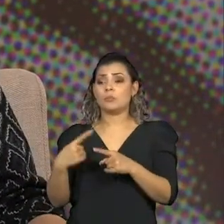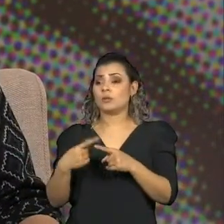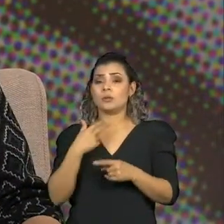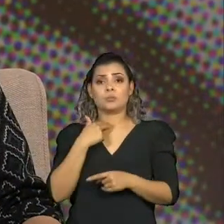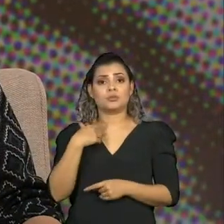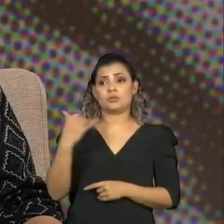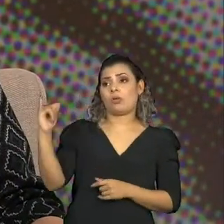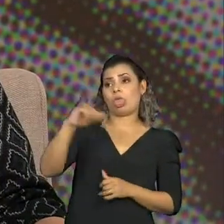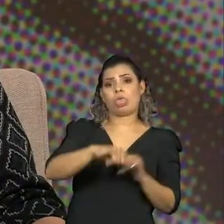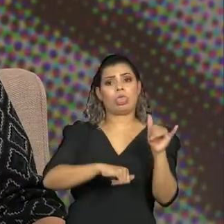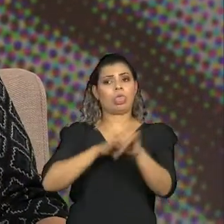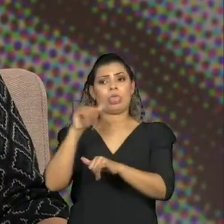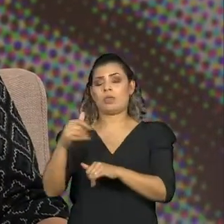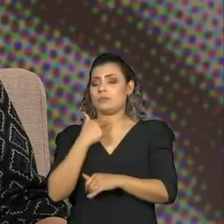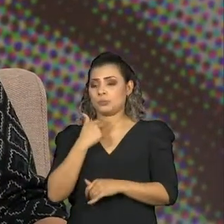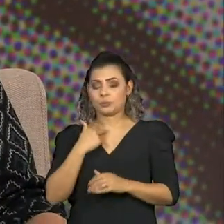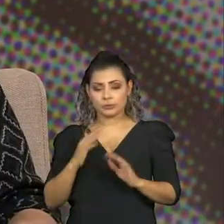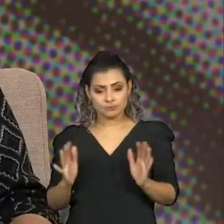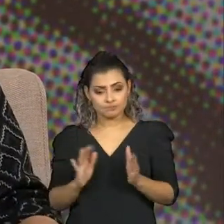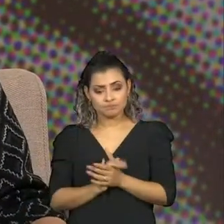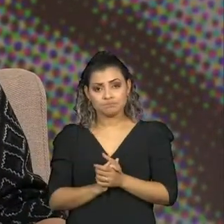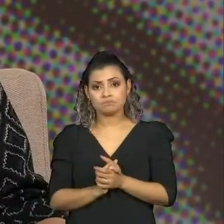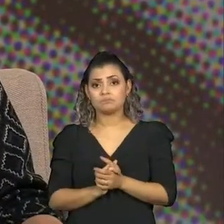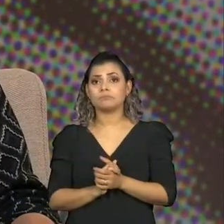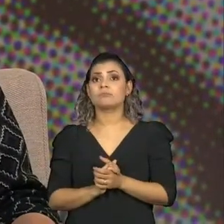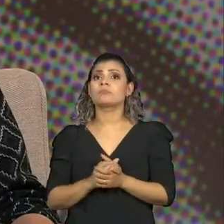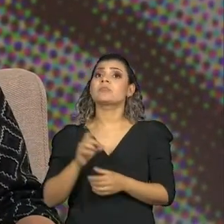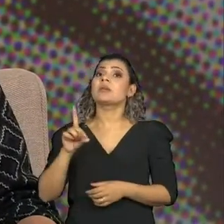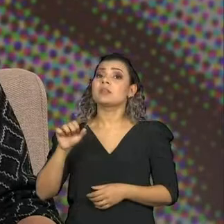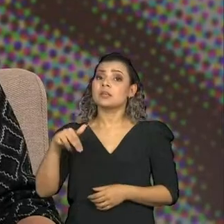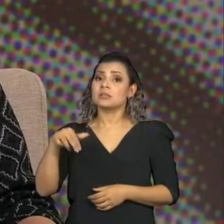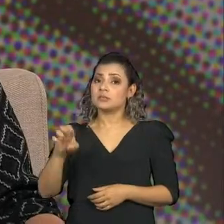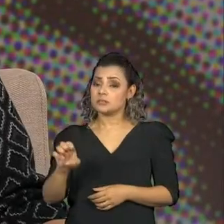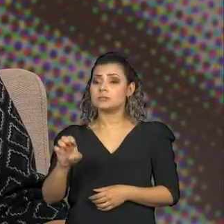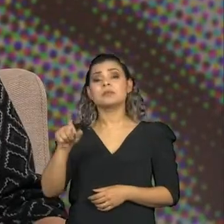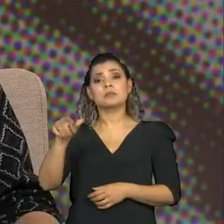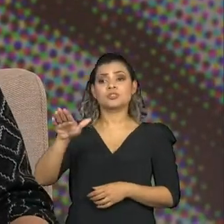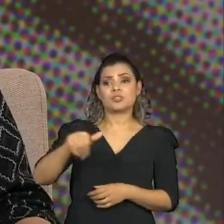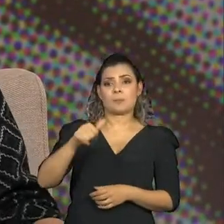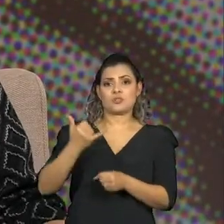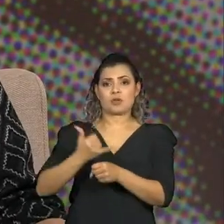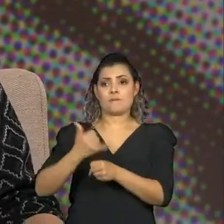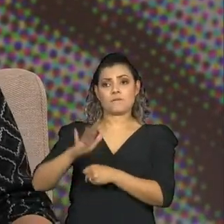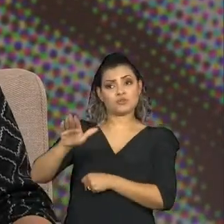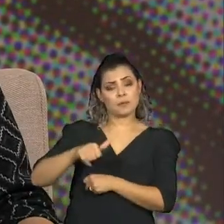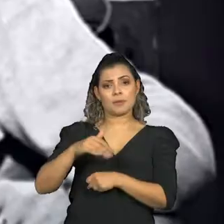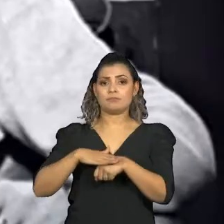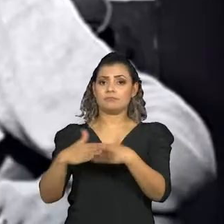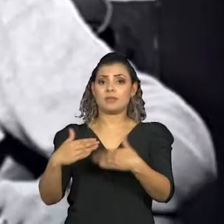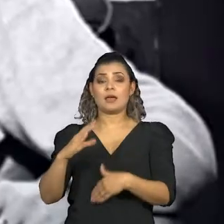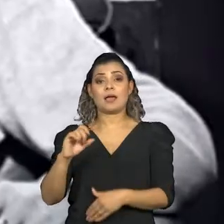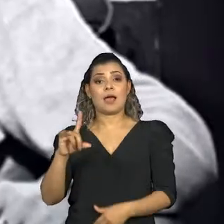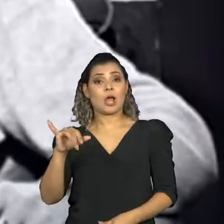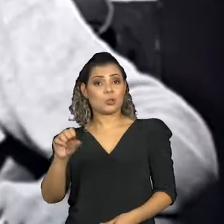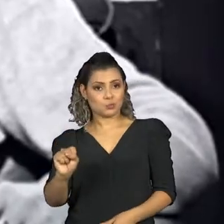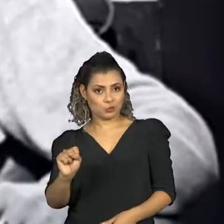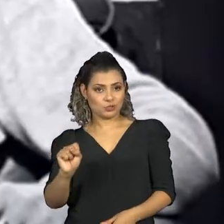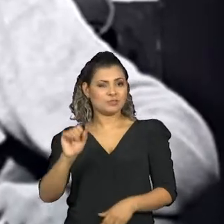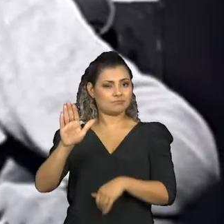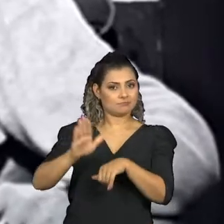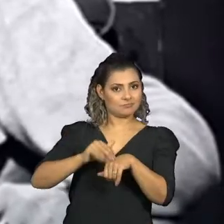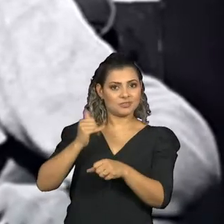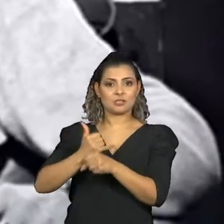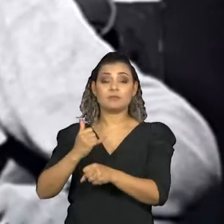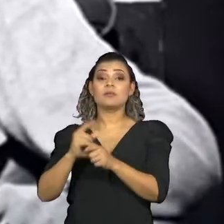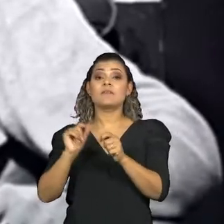ponte aérea. Denise, o Manga está te chamando na sala dele. Aí eu fui lá conversar com o Carlos Manga, que ia fazer um programa